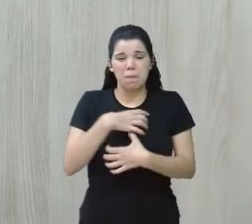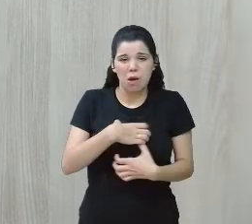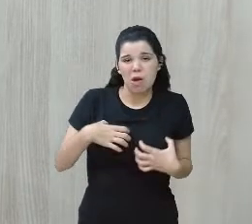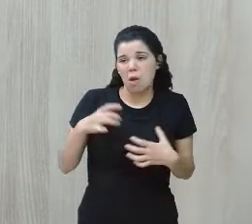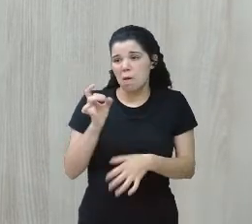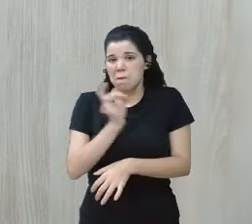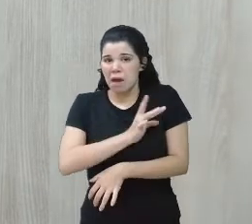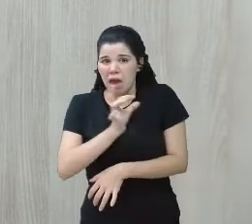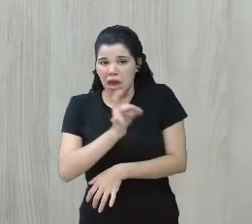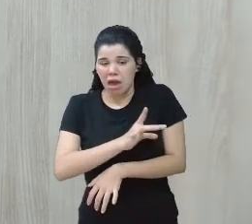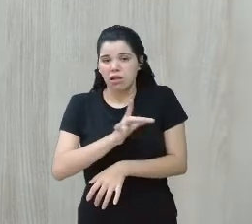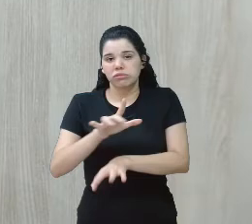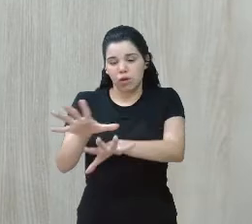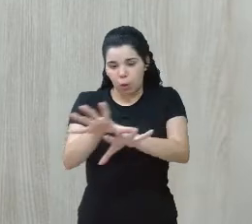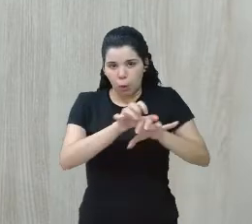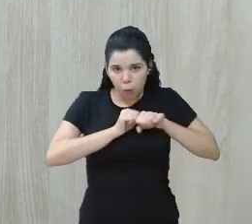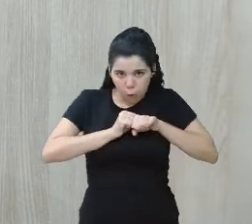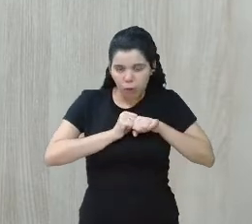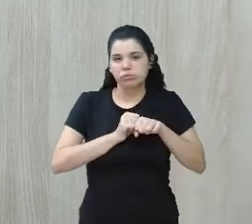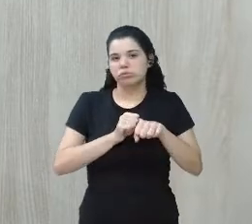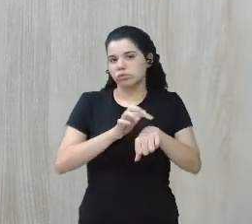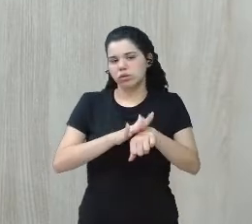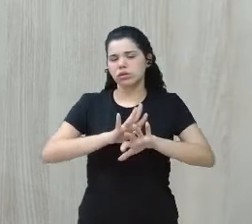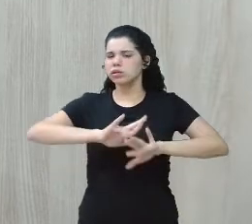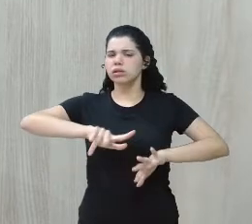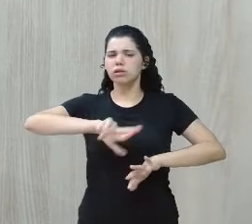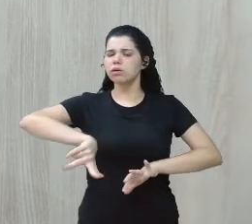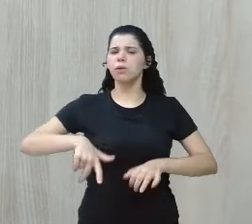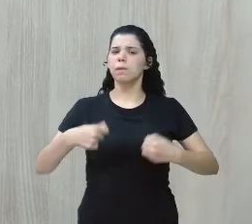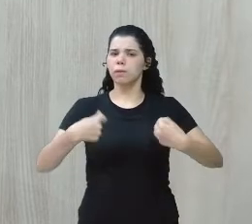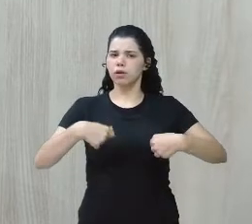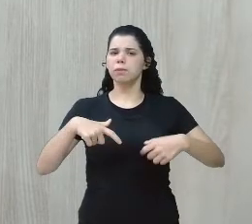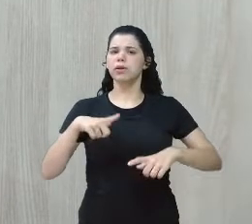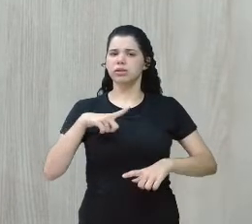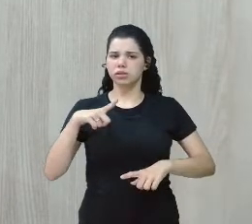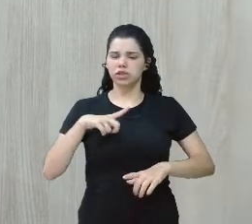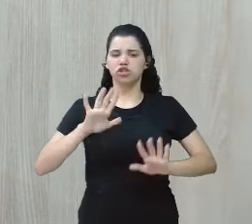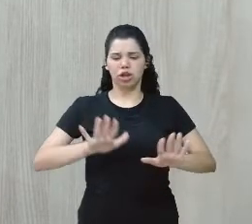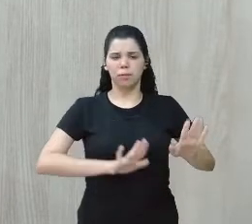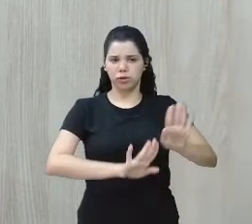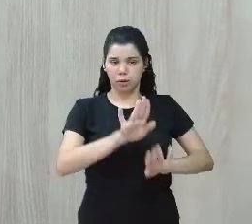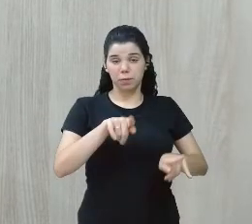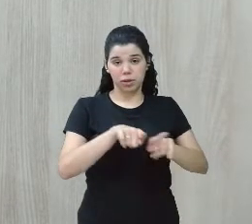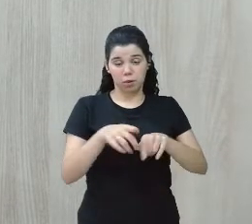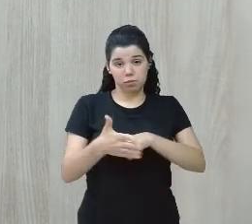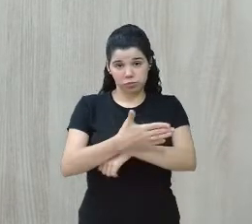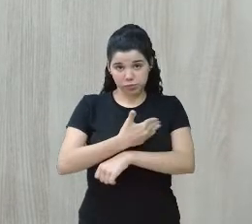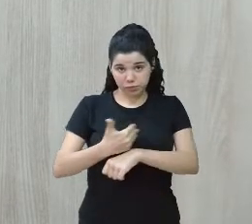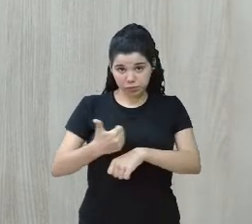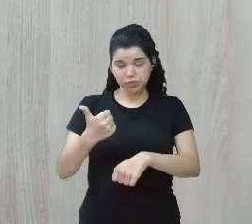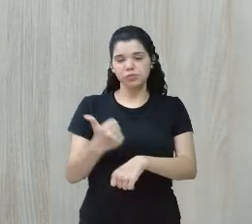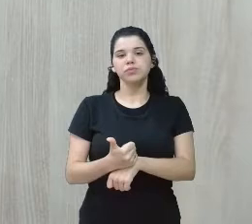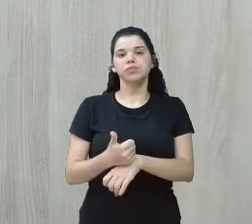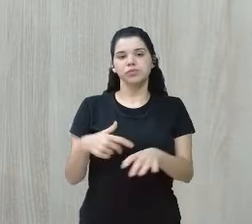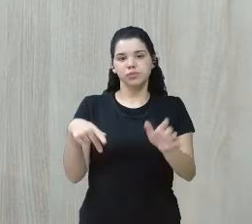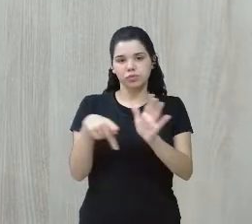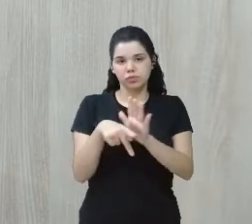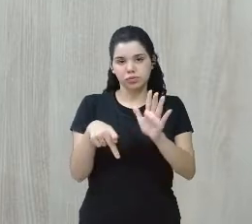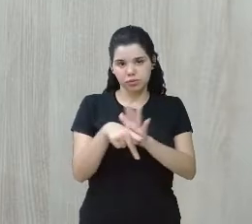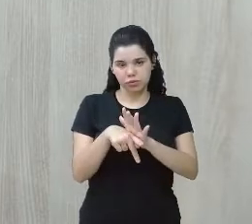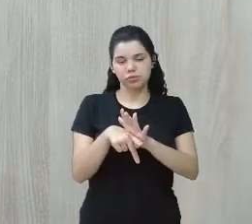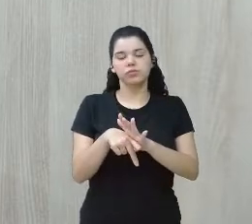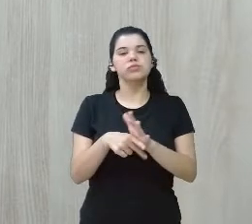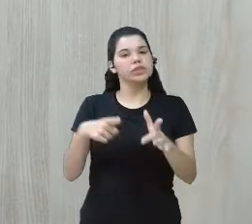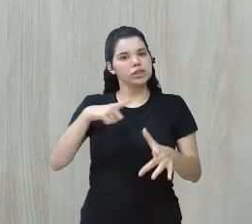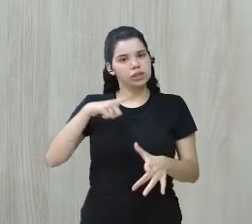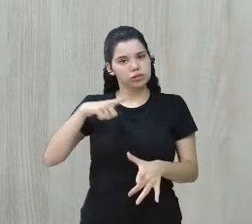transmissíveis, porque os cuidados estão sendo feitos. Até porque também os profissionais, professora Cláudia, lá da